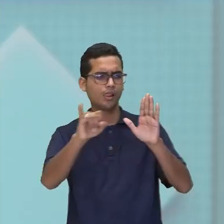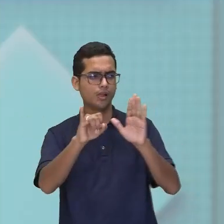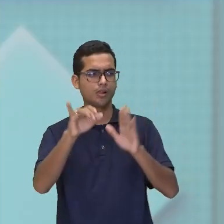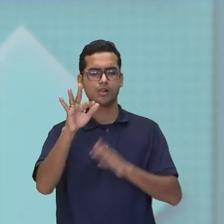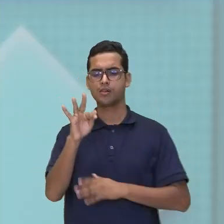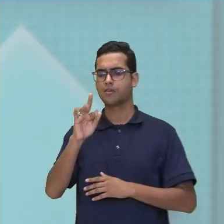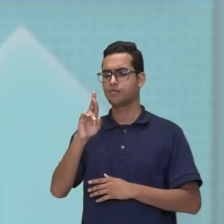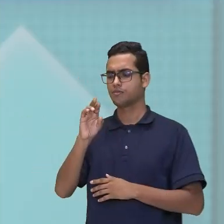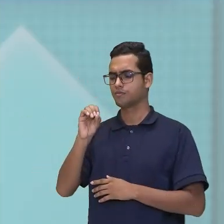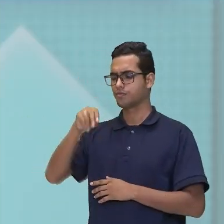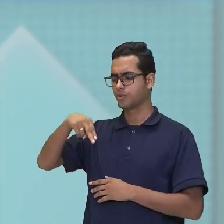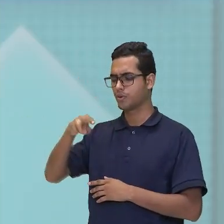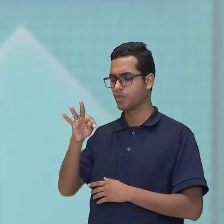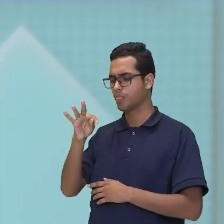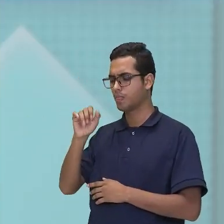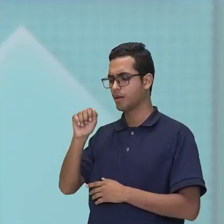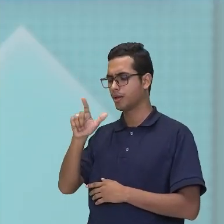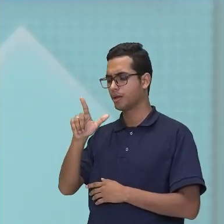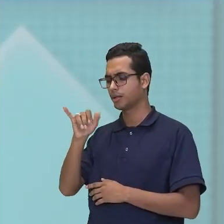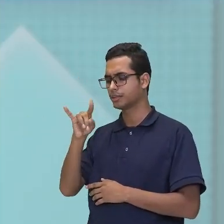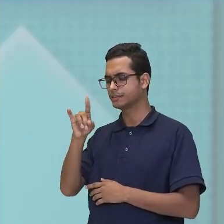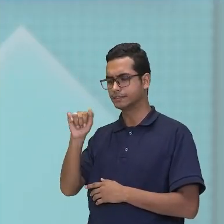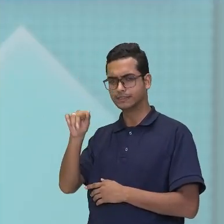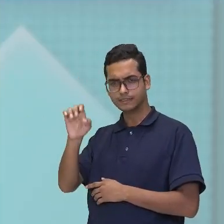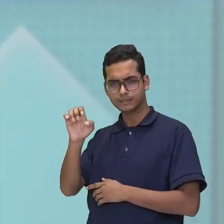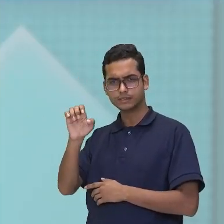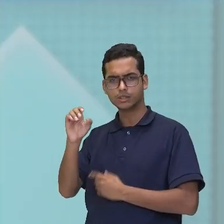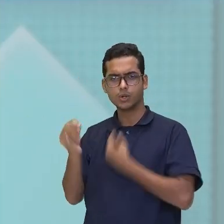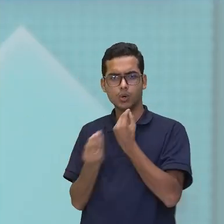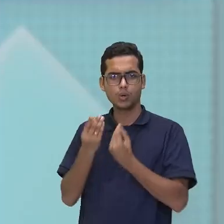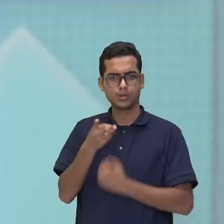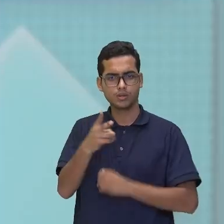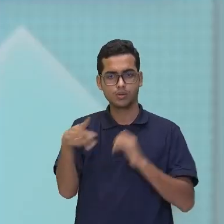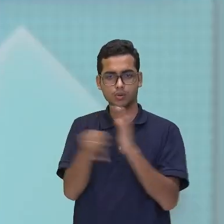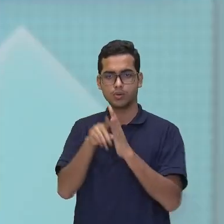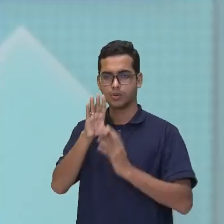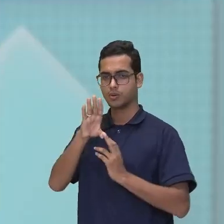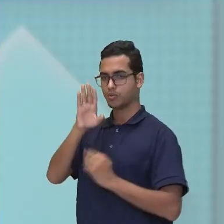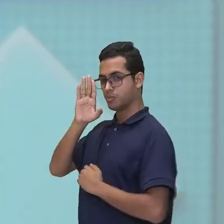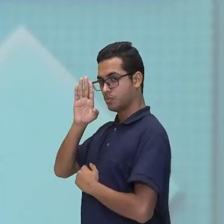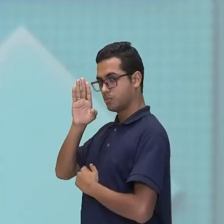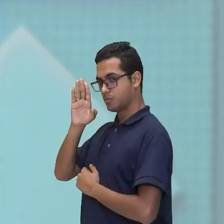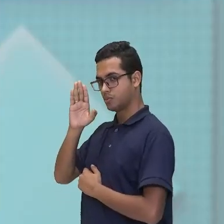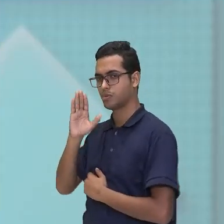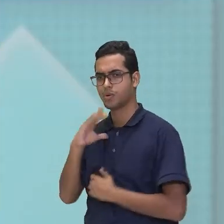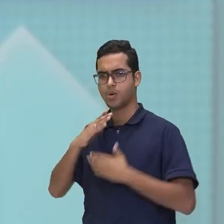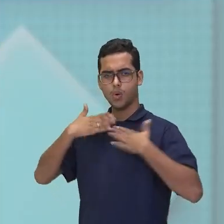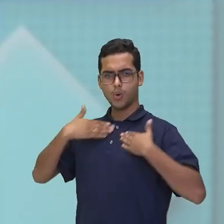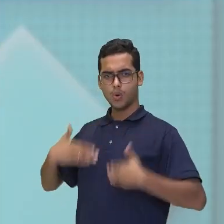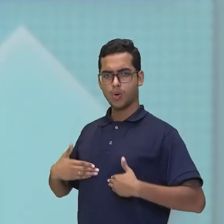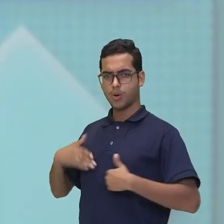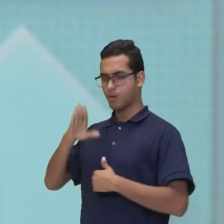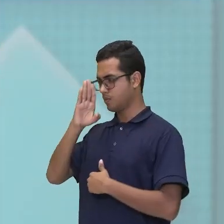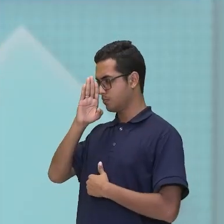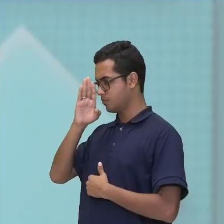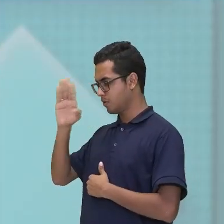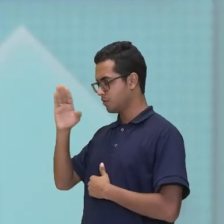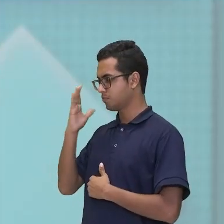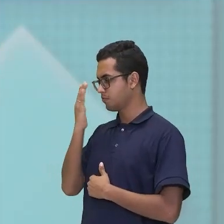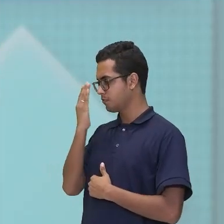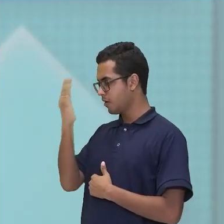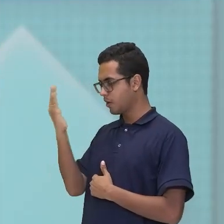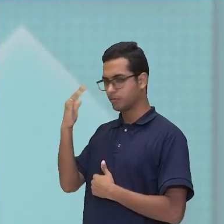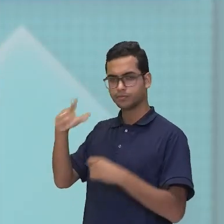da frontalidade? Geralmente eles estão de lado, mas a cabeça está frontal,